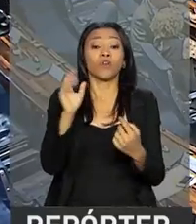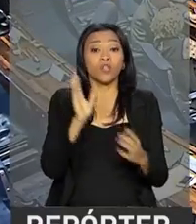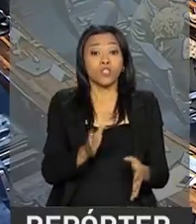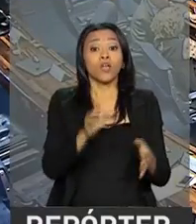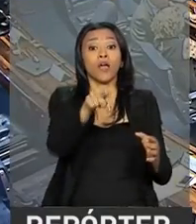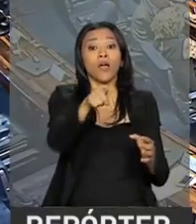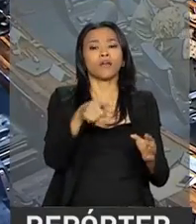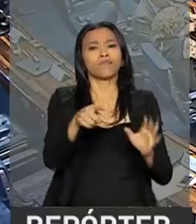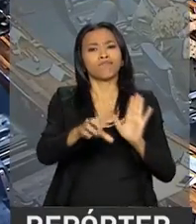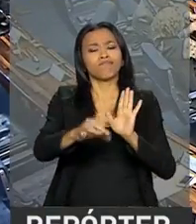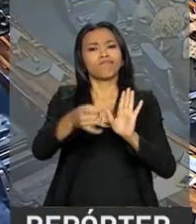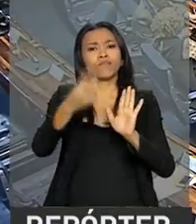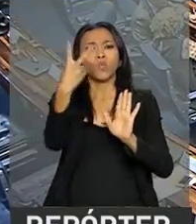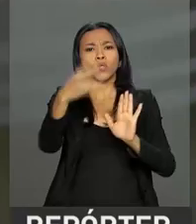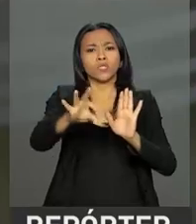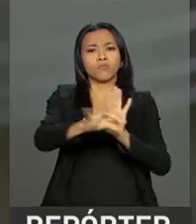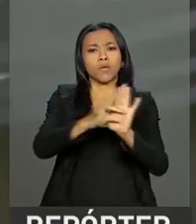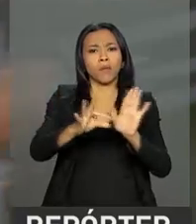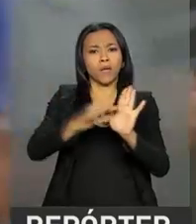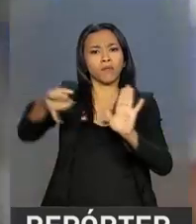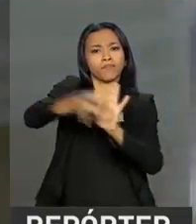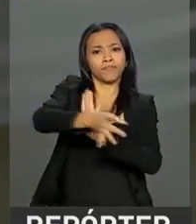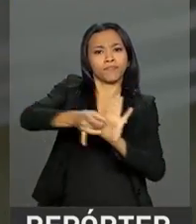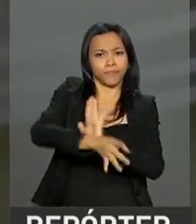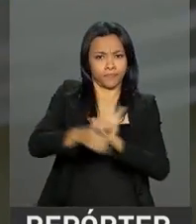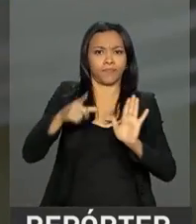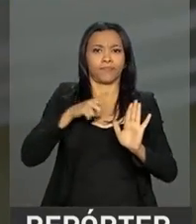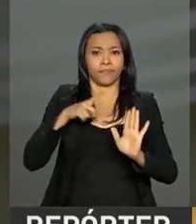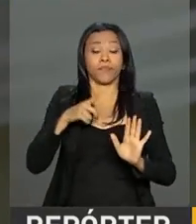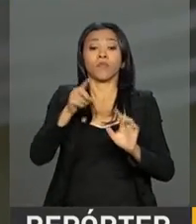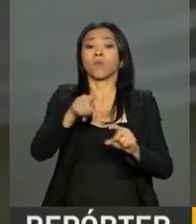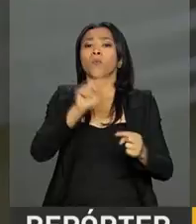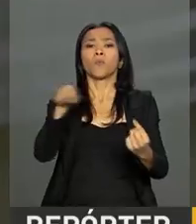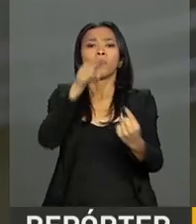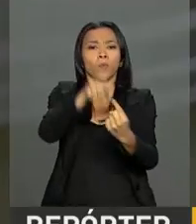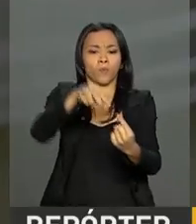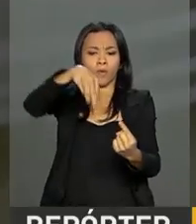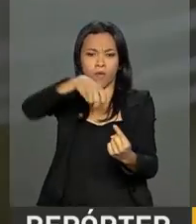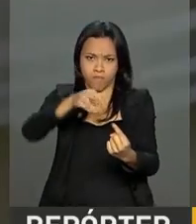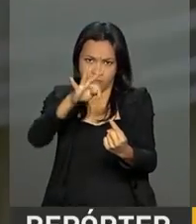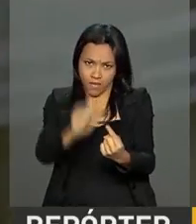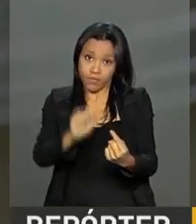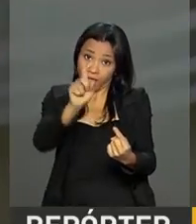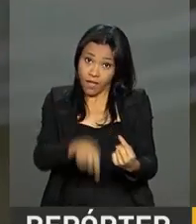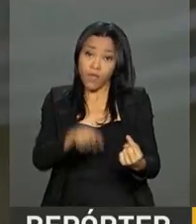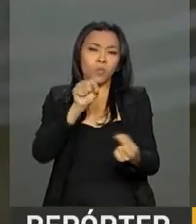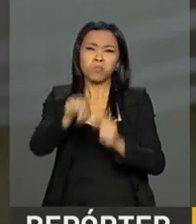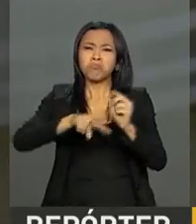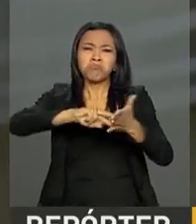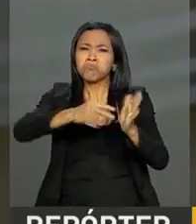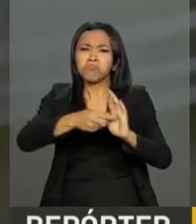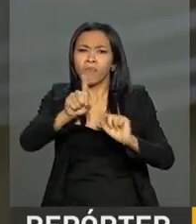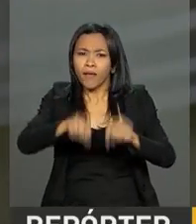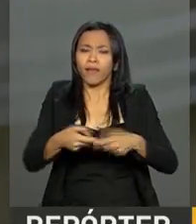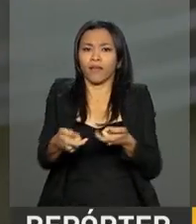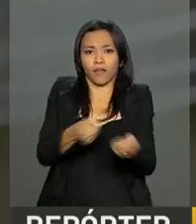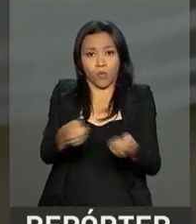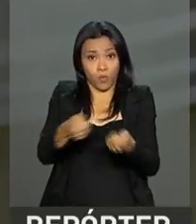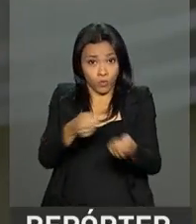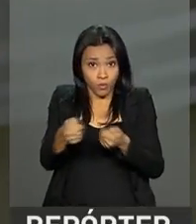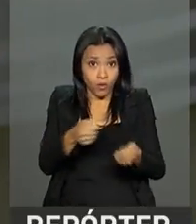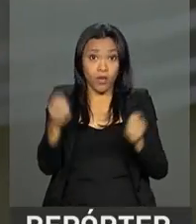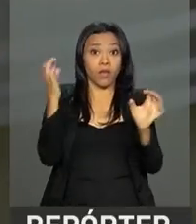dois últimos destaques ao projeto a meta fiscal é a economia que o governo promete fazer para manter a dívida pública